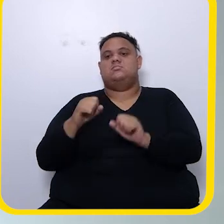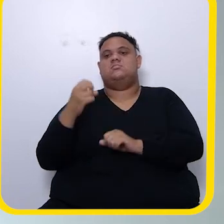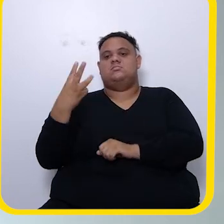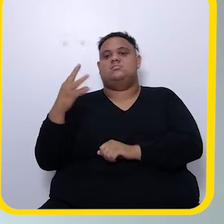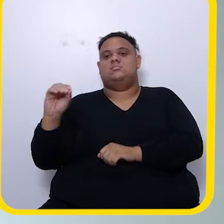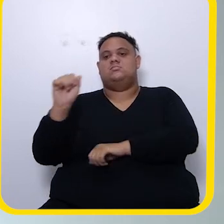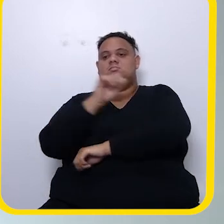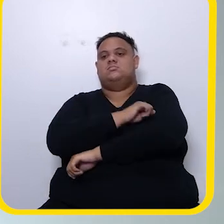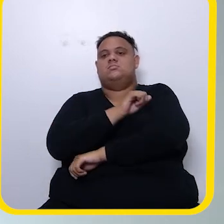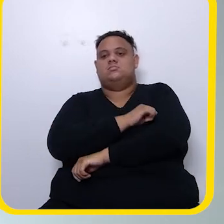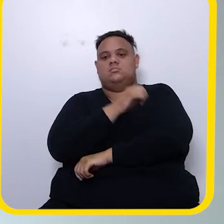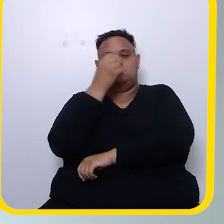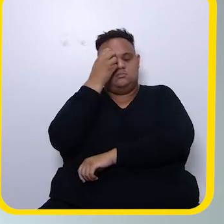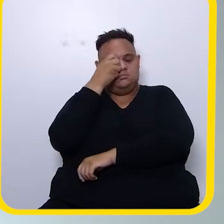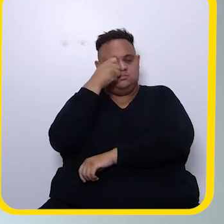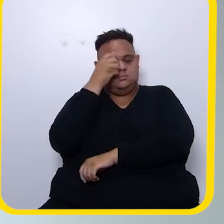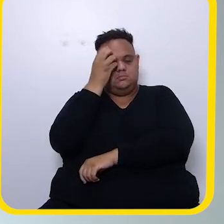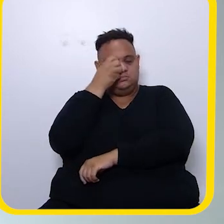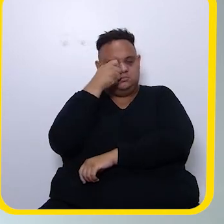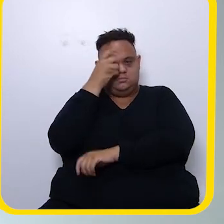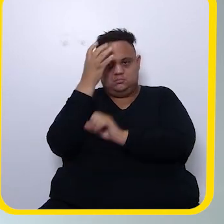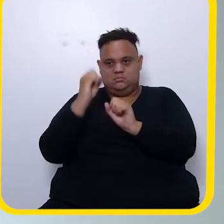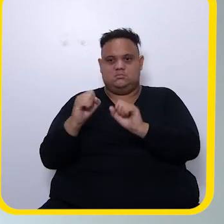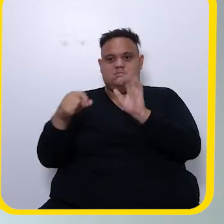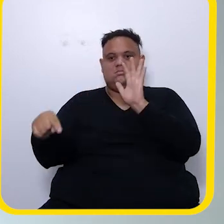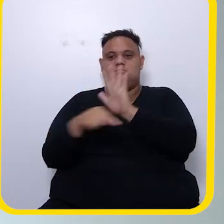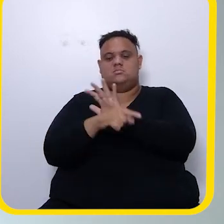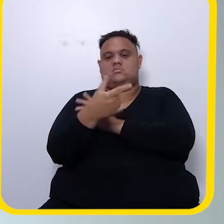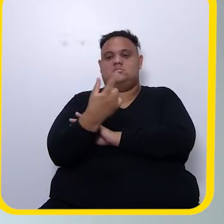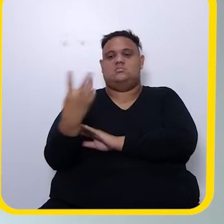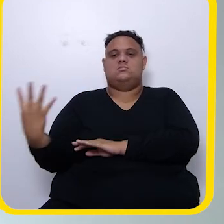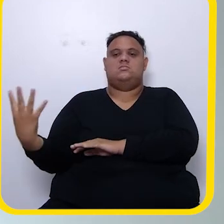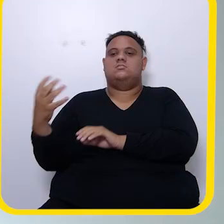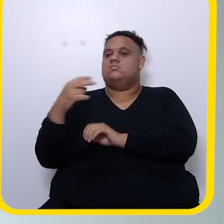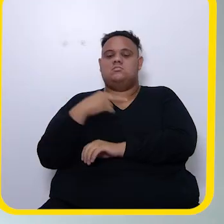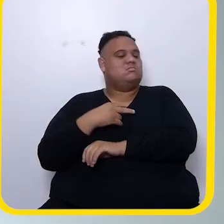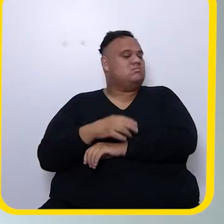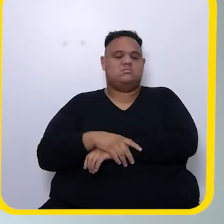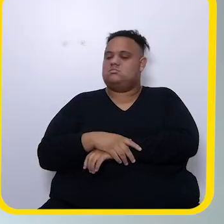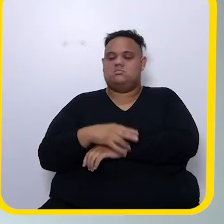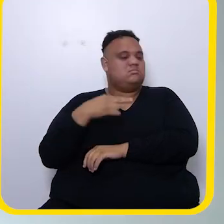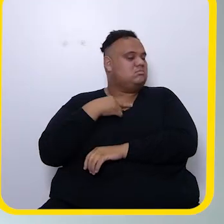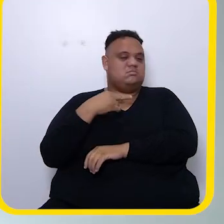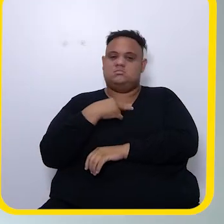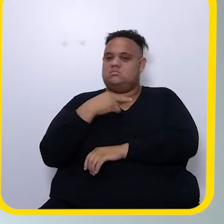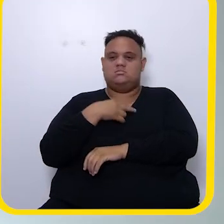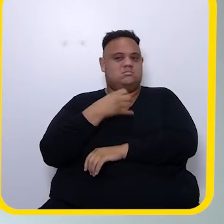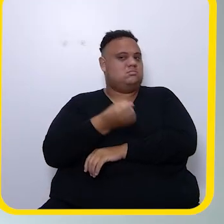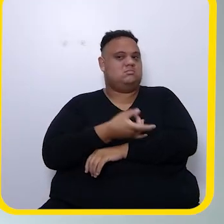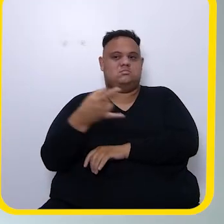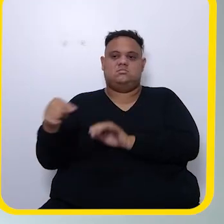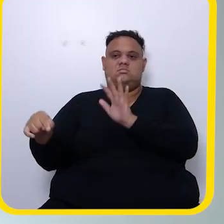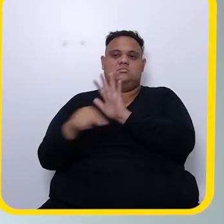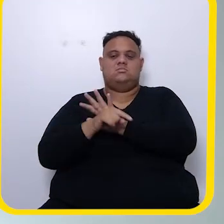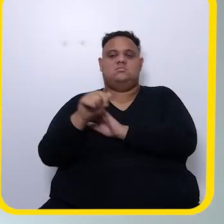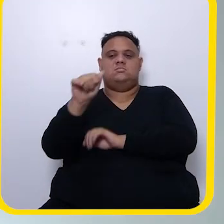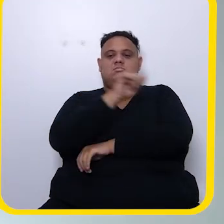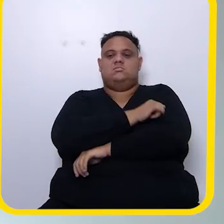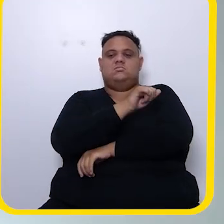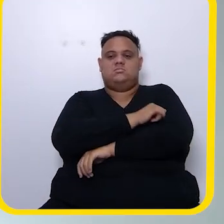alunos? Pode ser 30 alunos. Pode ser menos 24 alunos? Não, não pode ser uma quantidade negativa de alunos.